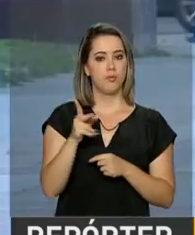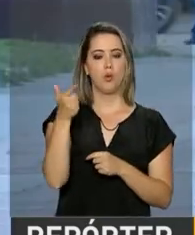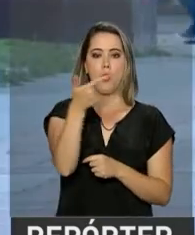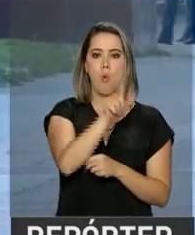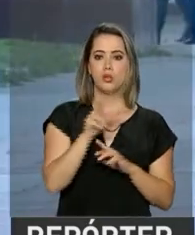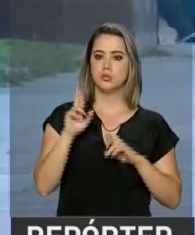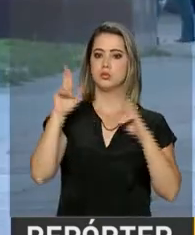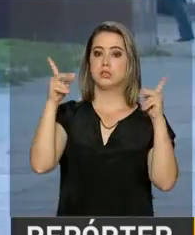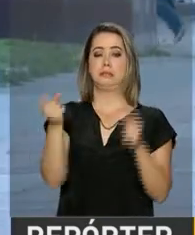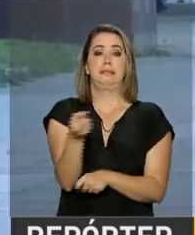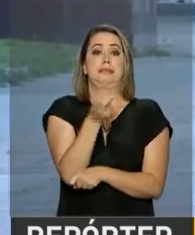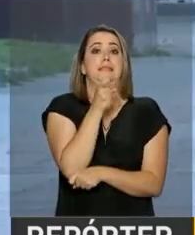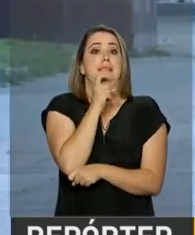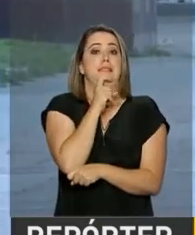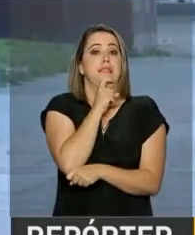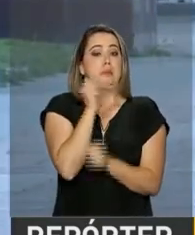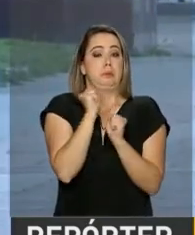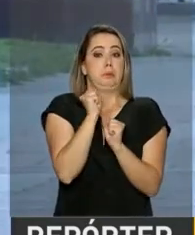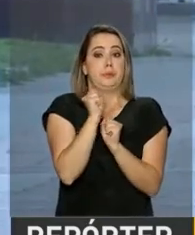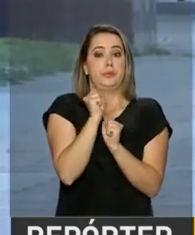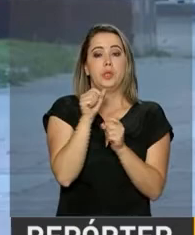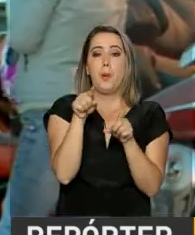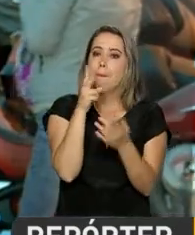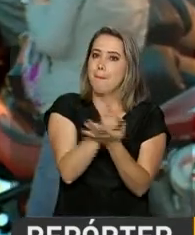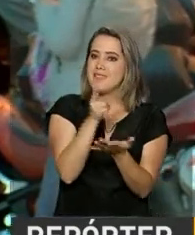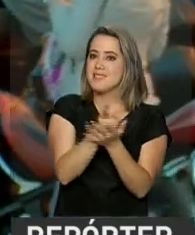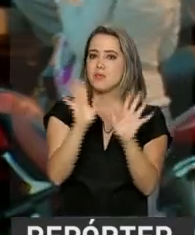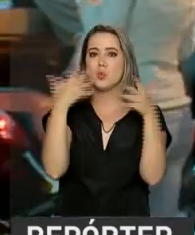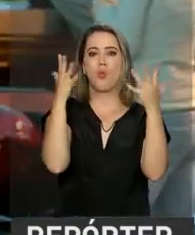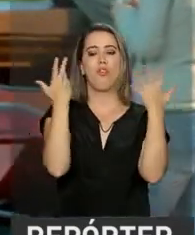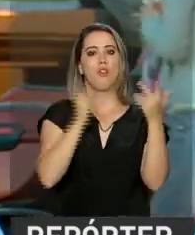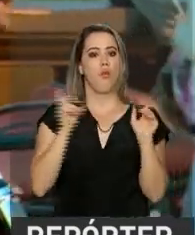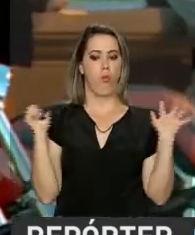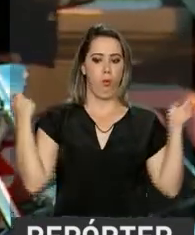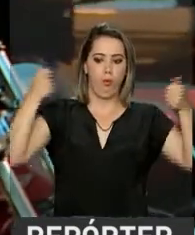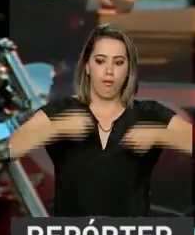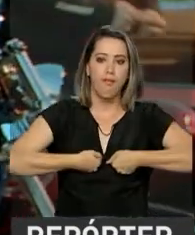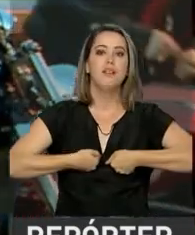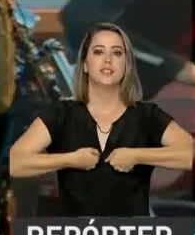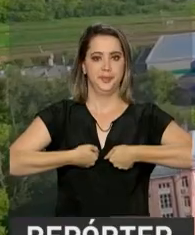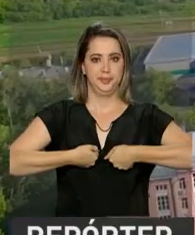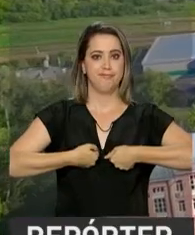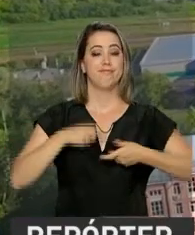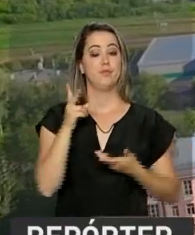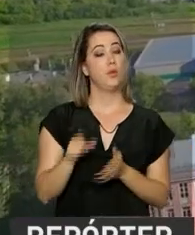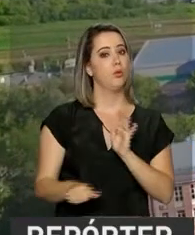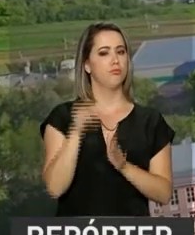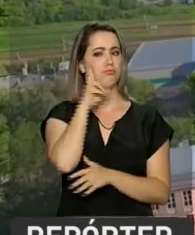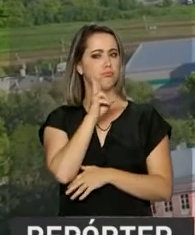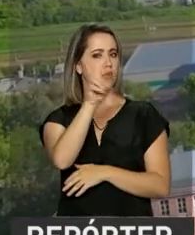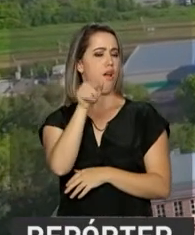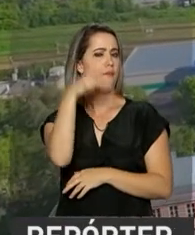Outra diferença é o frio. Mesmo na chegada do verão, ainda tem gente andando de casaco pelas ruas de Moscou. Num primeiro